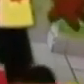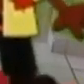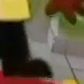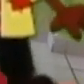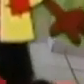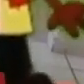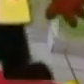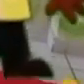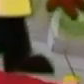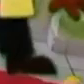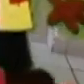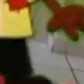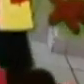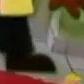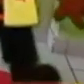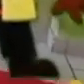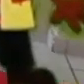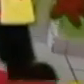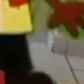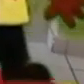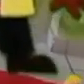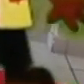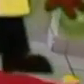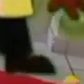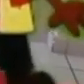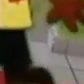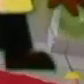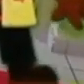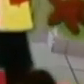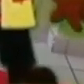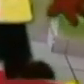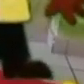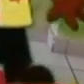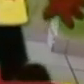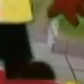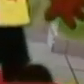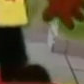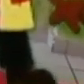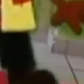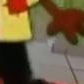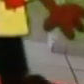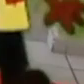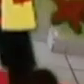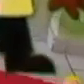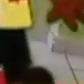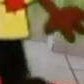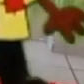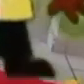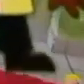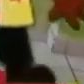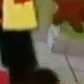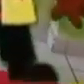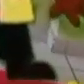eu mato ele, eu nem sei o que me sucede. Pois se homem se